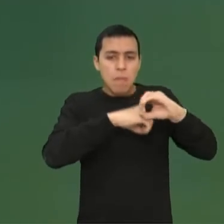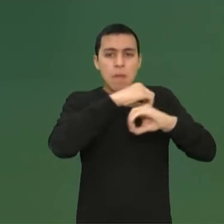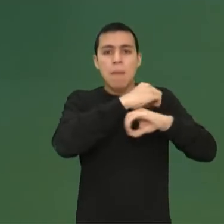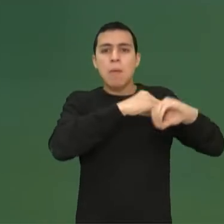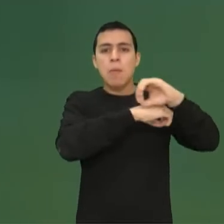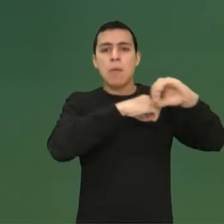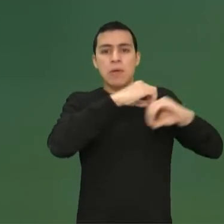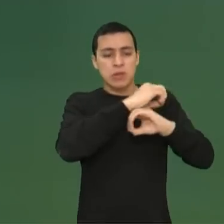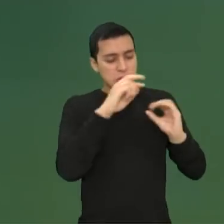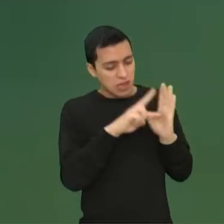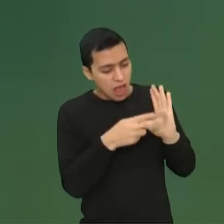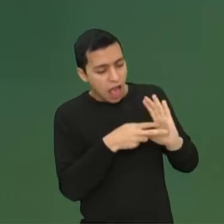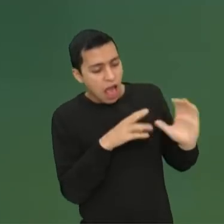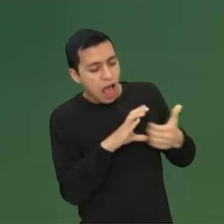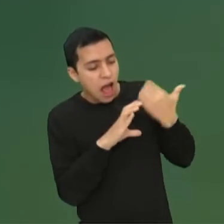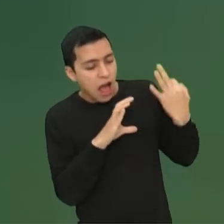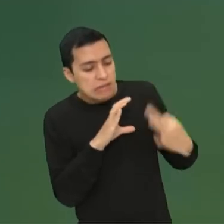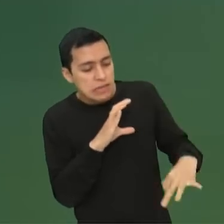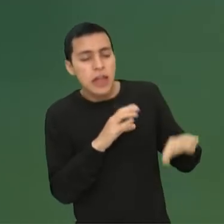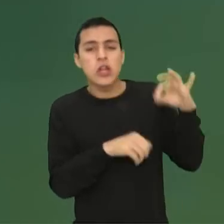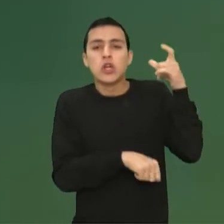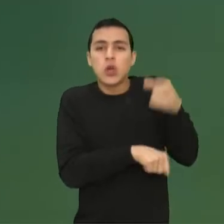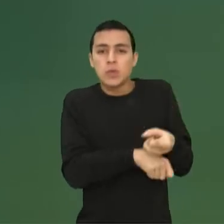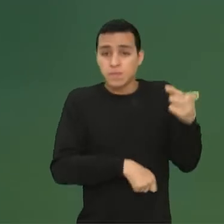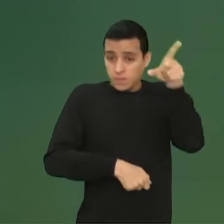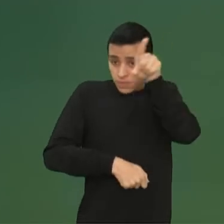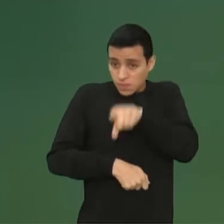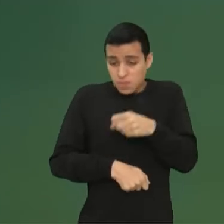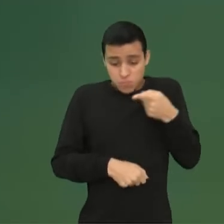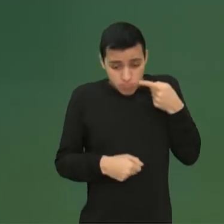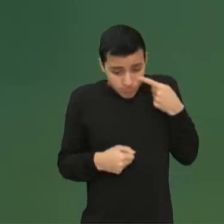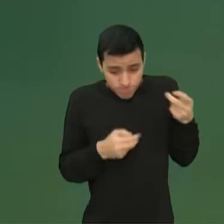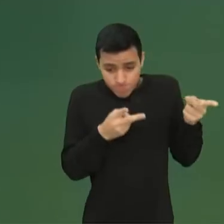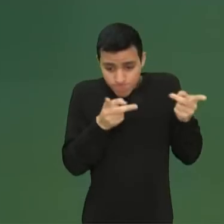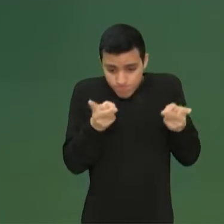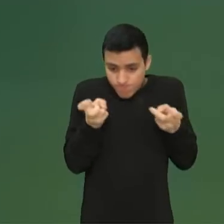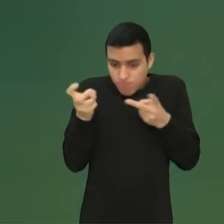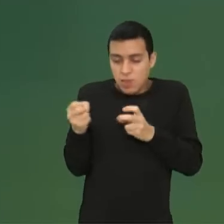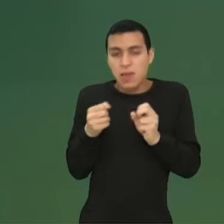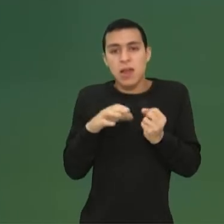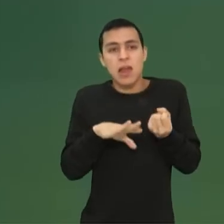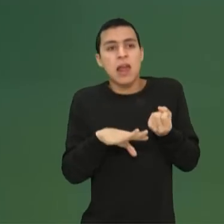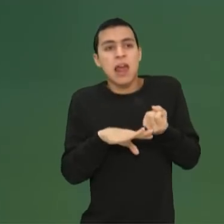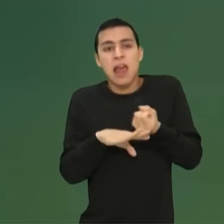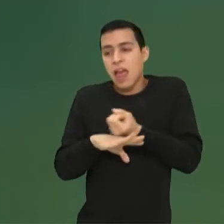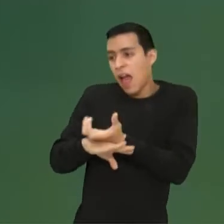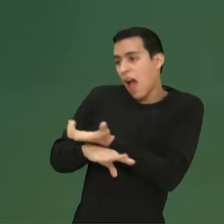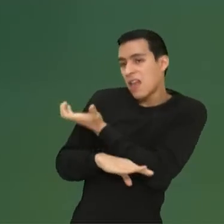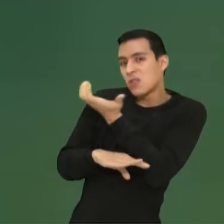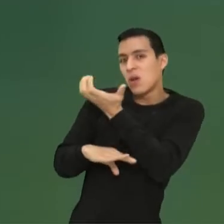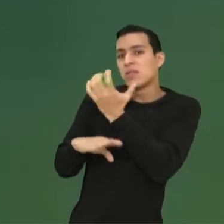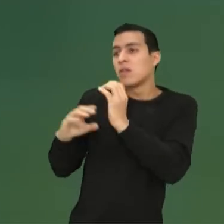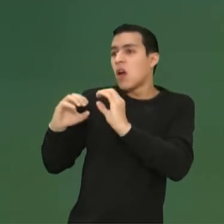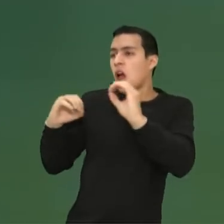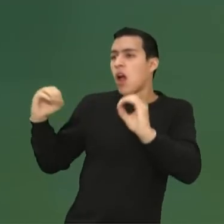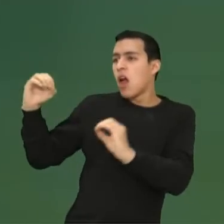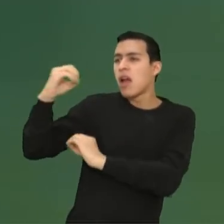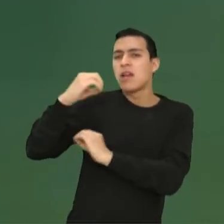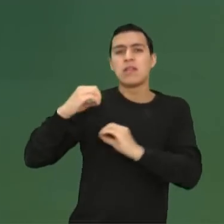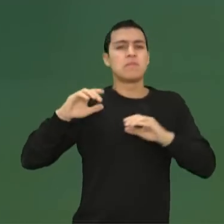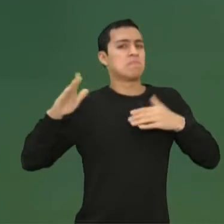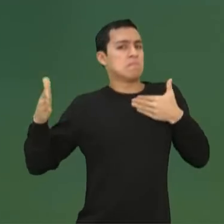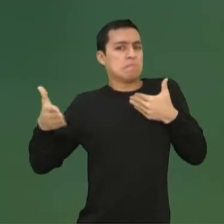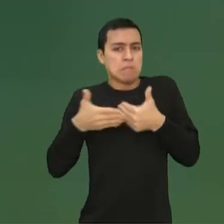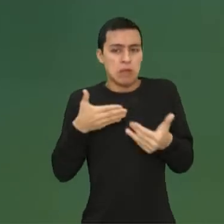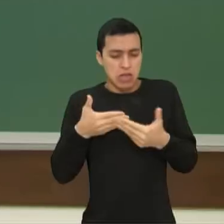outra, que dá a característica sólida. Percebam, conforme vai indo para o gasoso, esse espaço aumenta. Mas independente